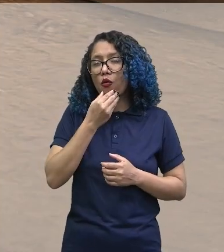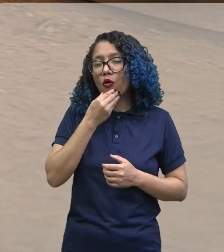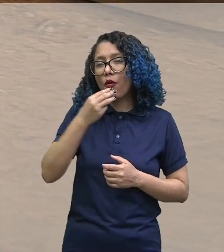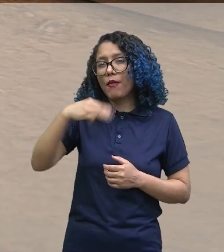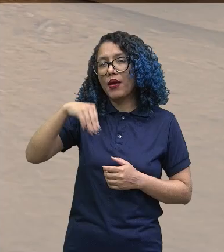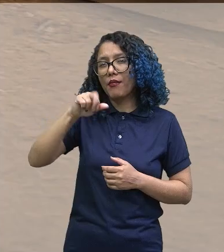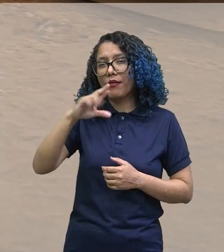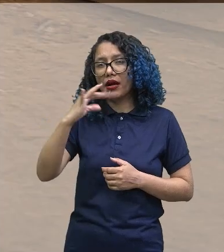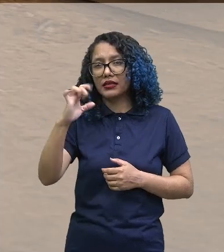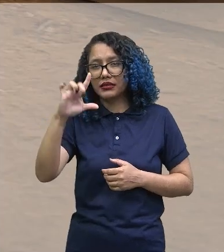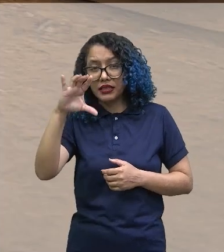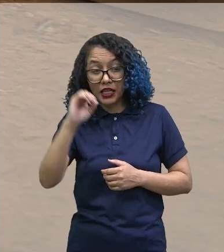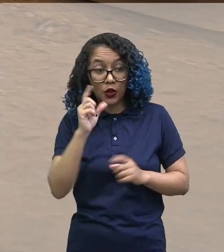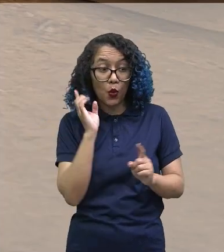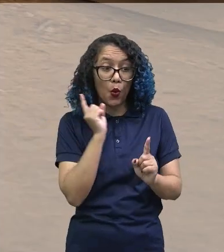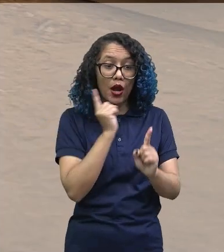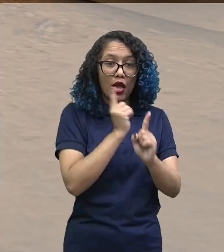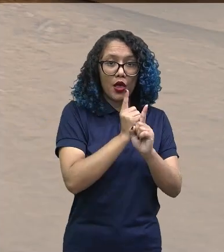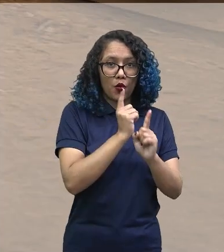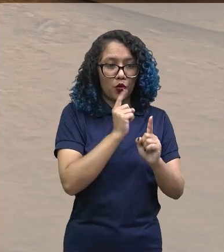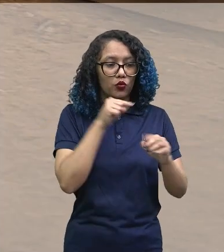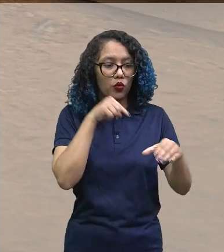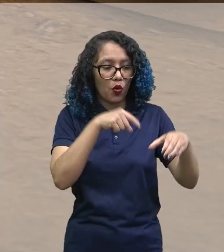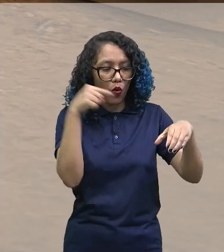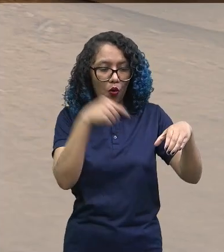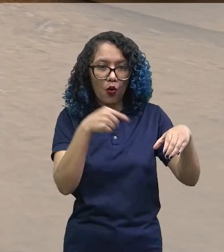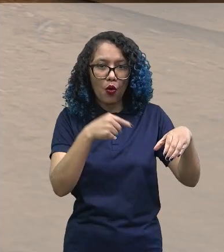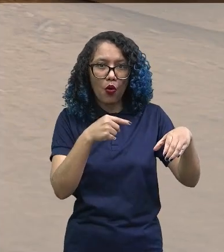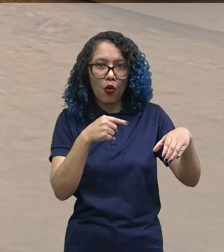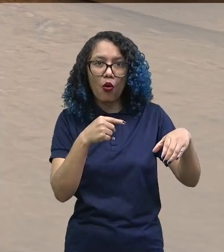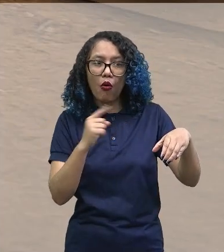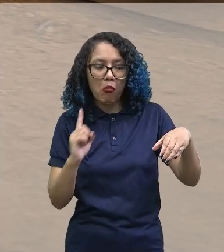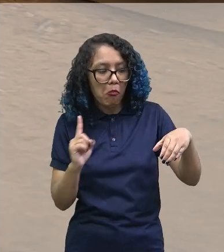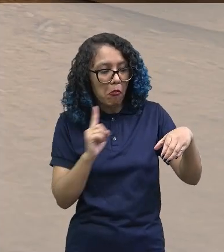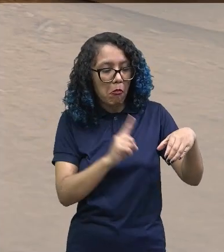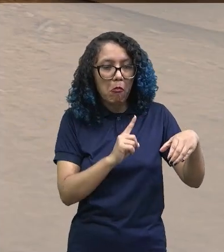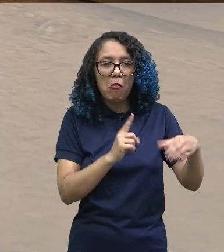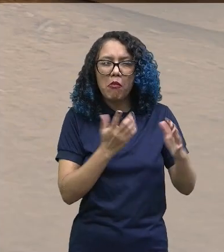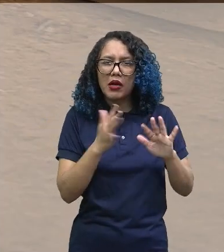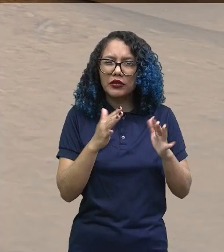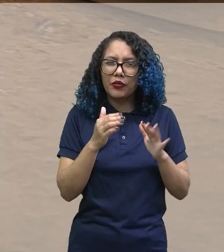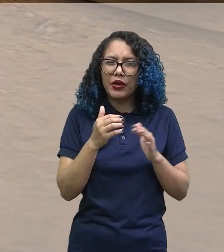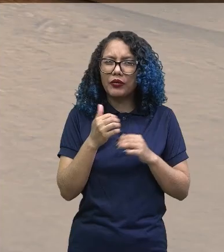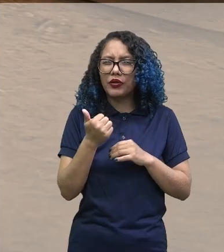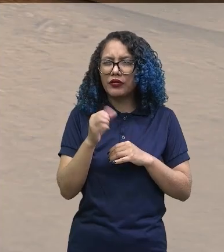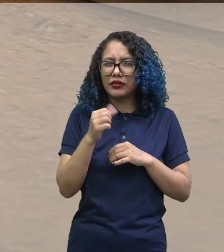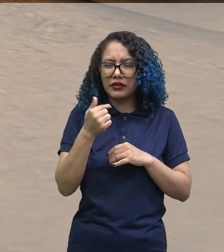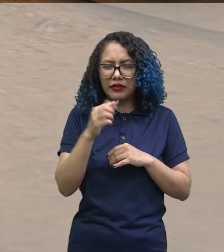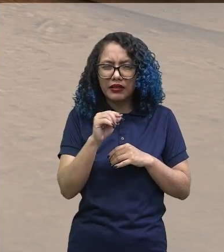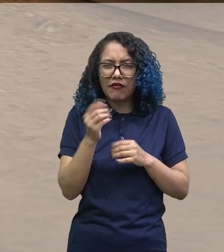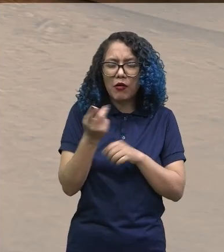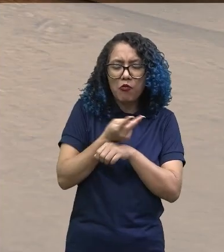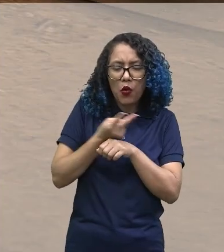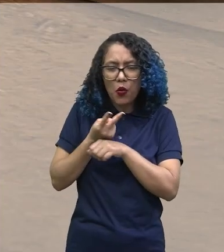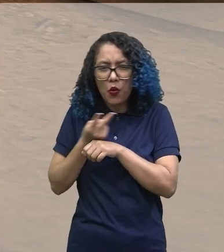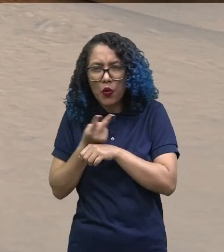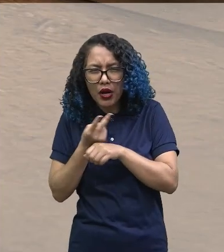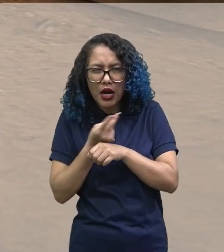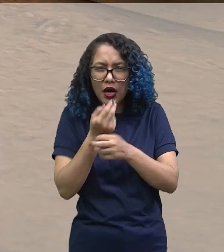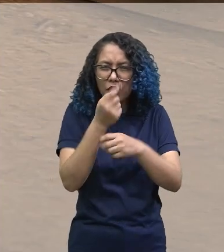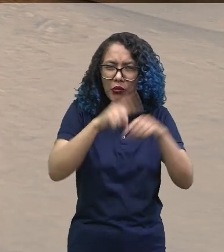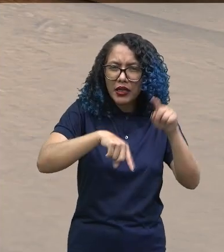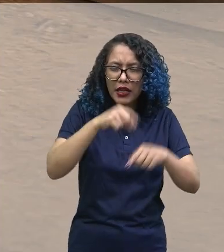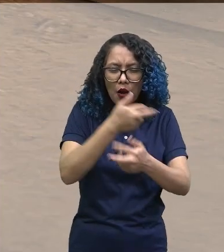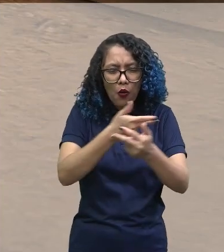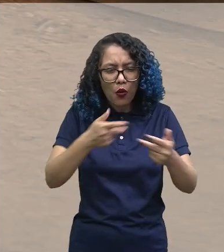Sanz, descoberta ali por volta de 1879, enquanto ele procurava peças históricas, né? Pré-históricas,